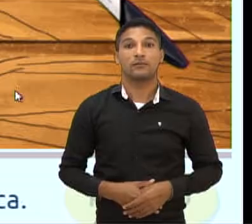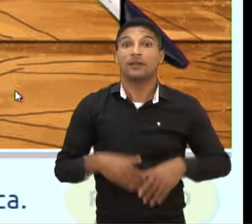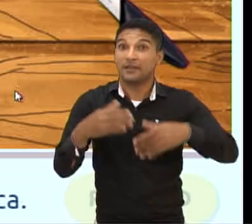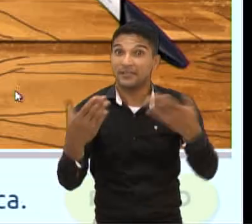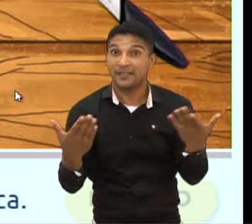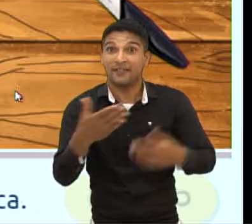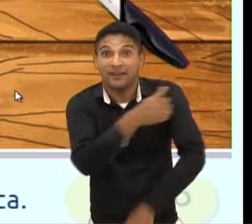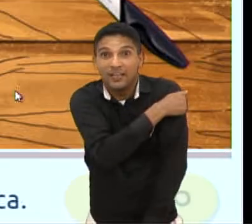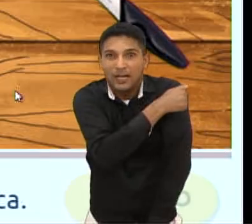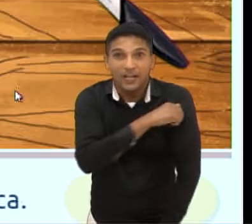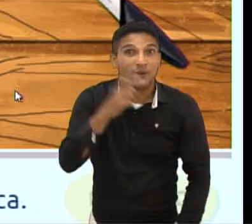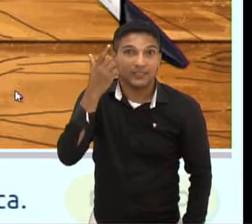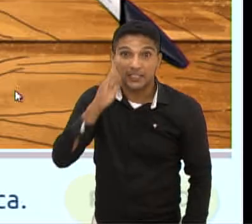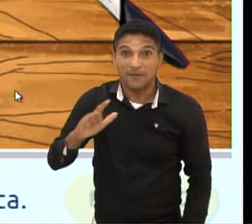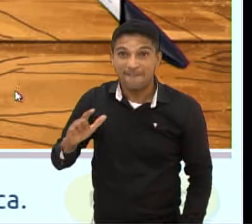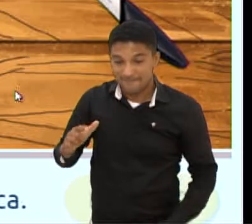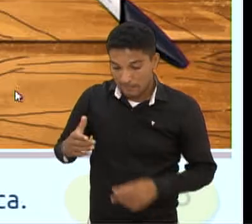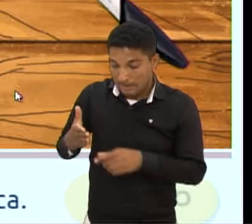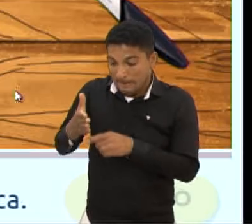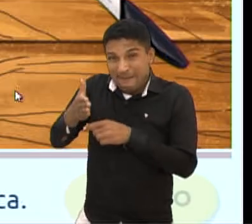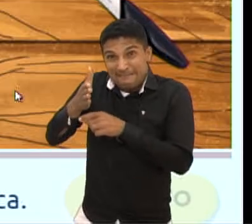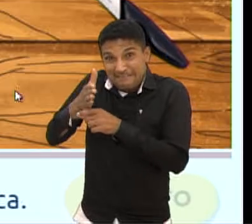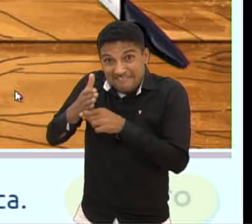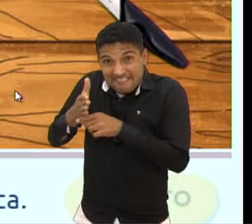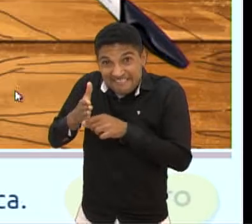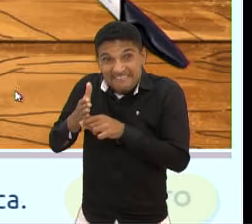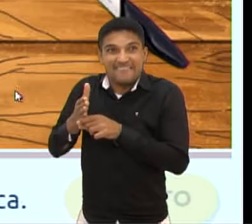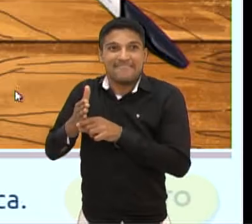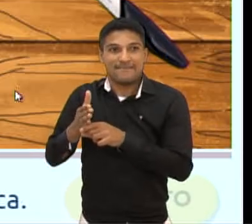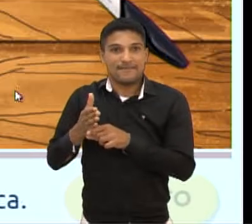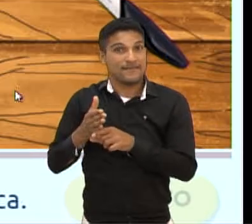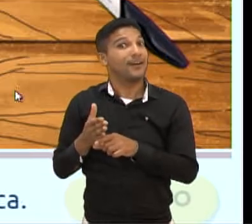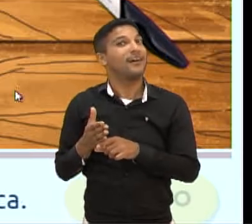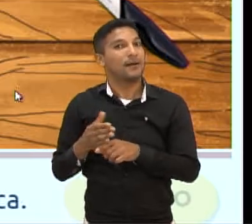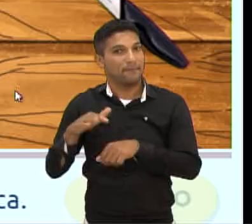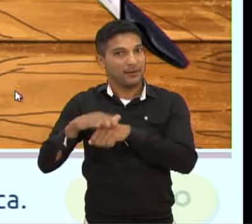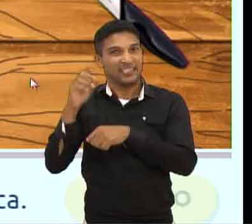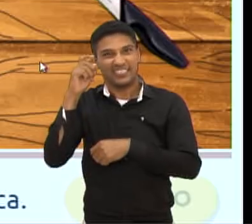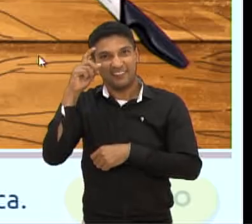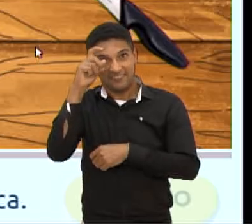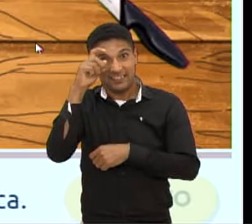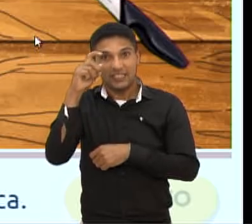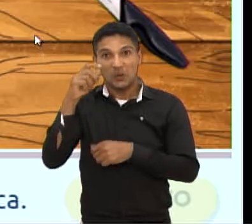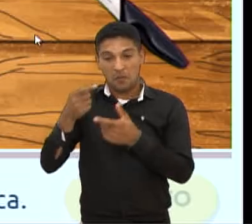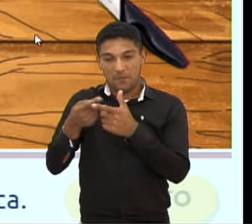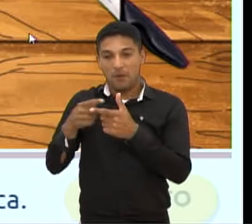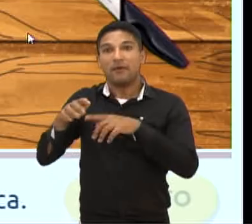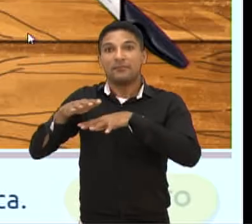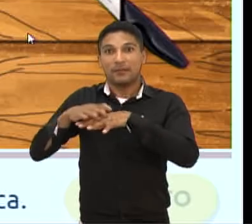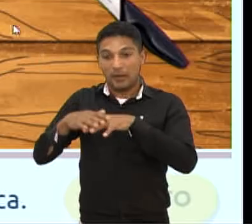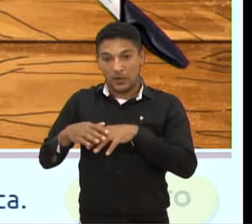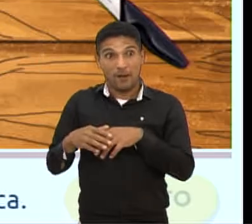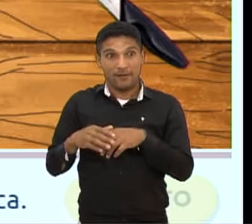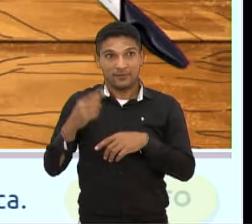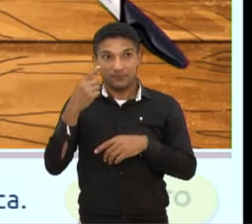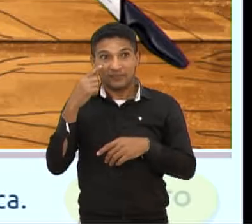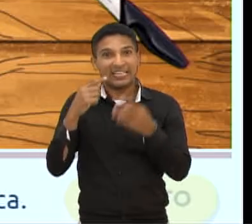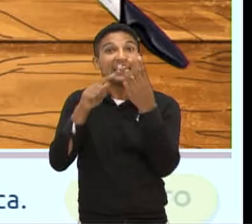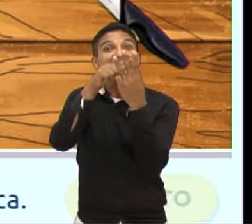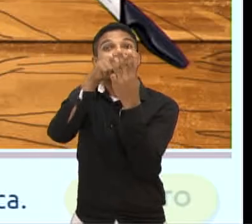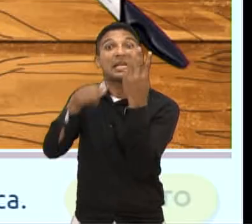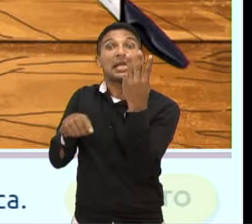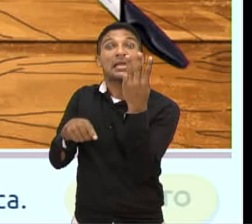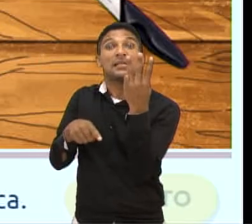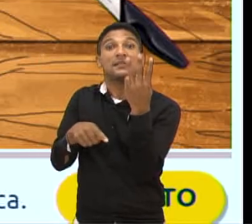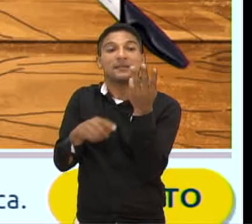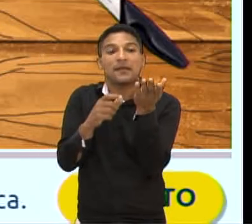E aí, galera, conseguiram resolver? Esse probleminha aqui ficou um pouquinho mais difícil, não é? Mas vamos usar a estratégia que a professora ensinou para